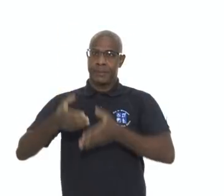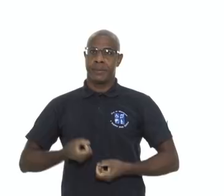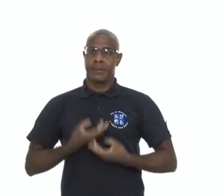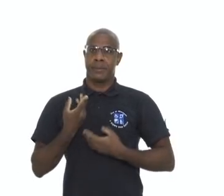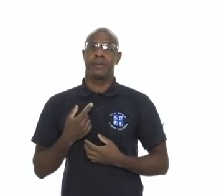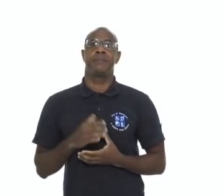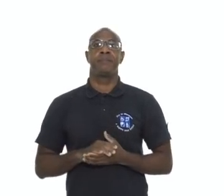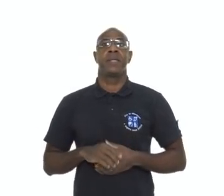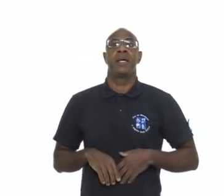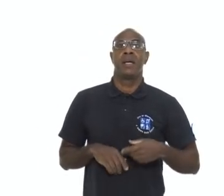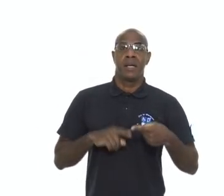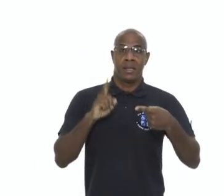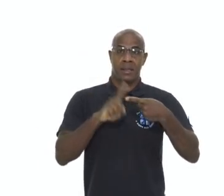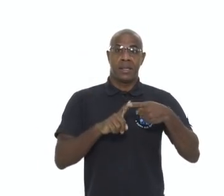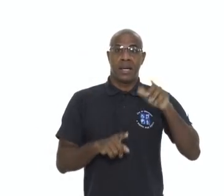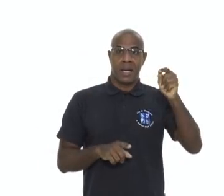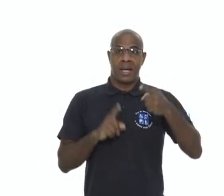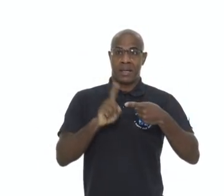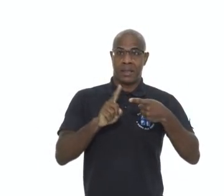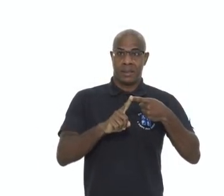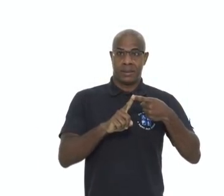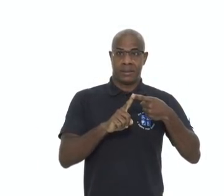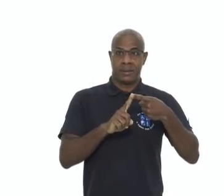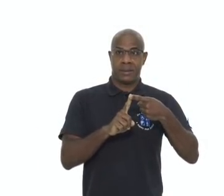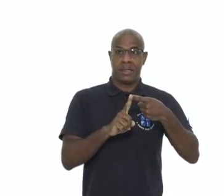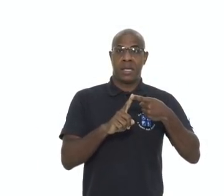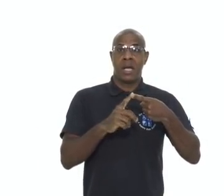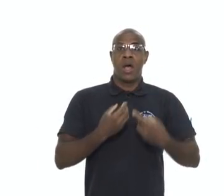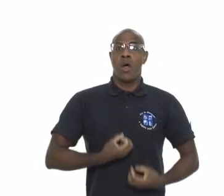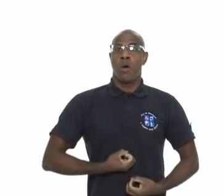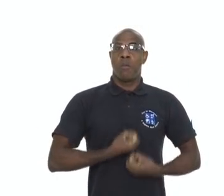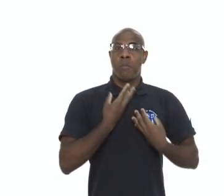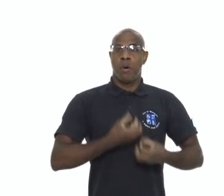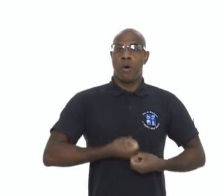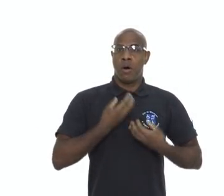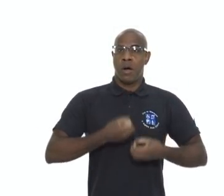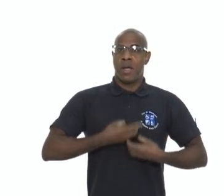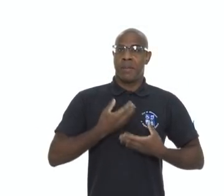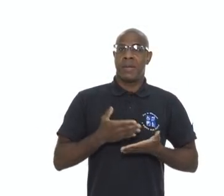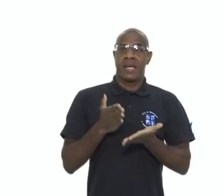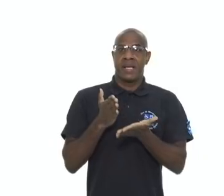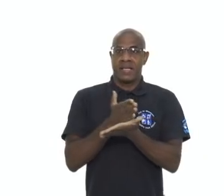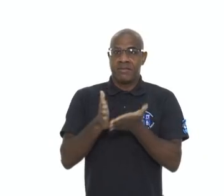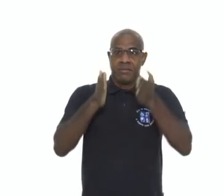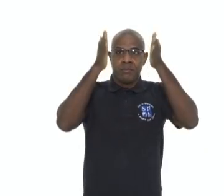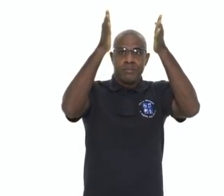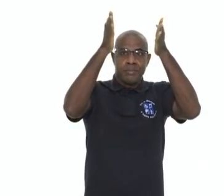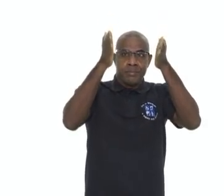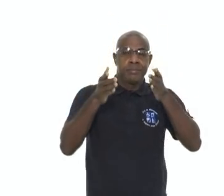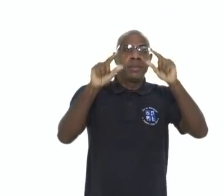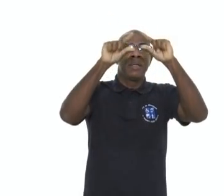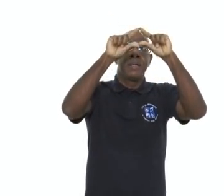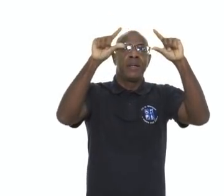o poema está dividido em versos e estrofes e o texto em prosa está dividido em